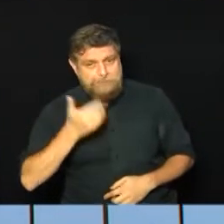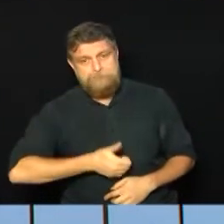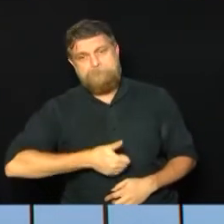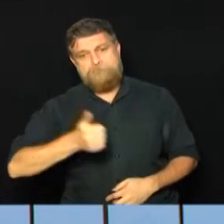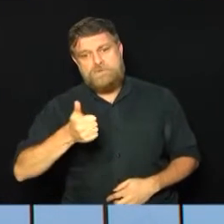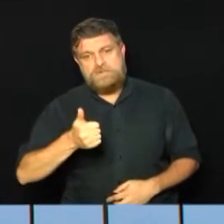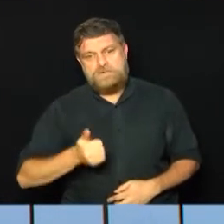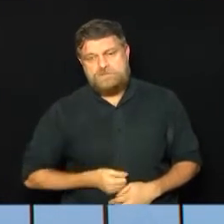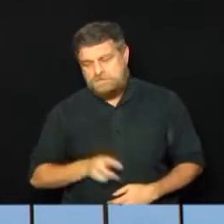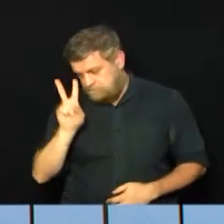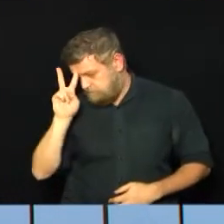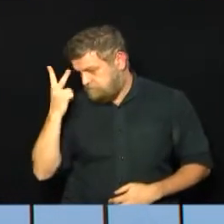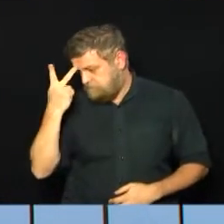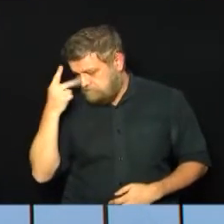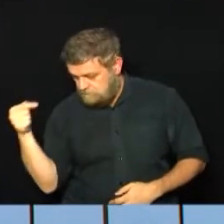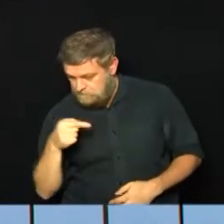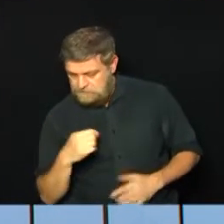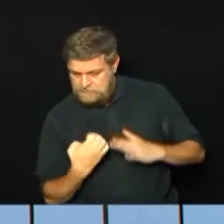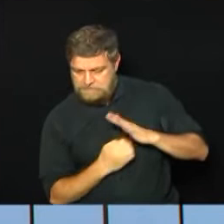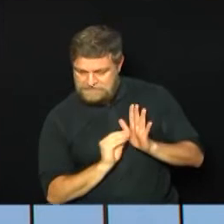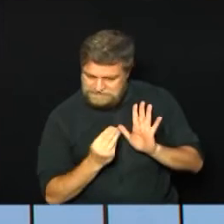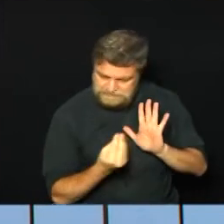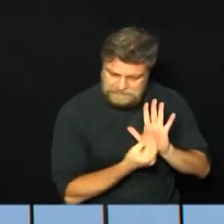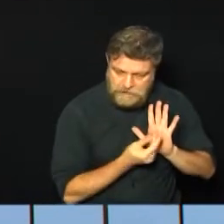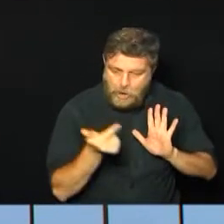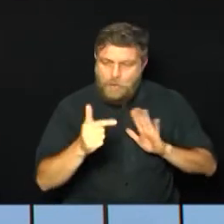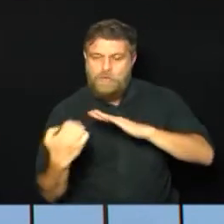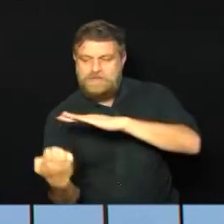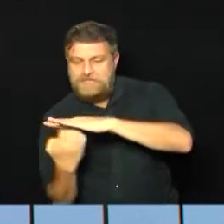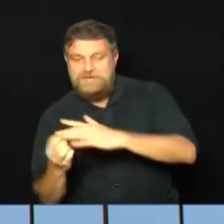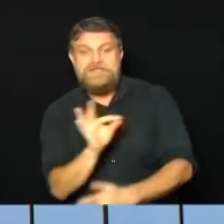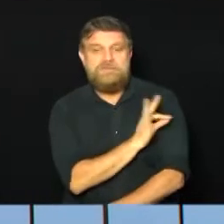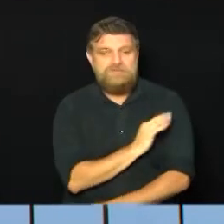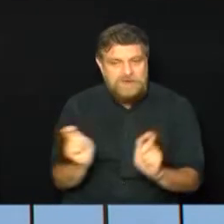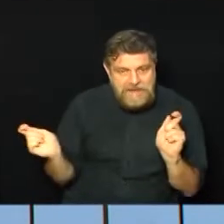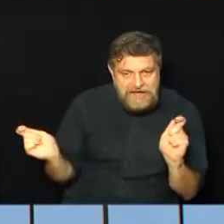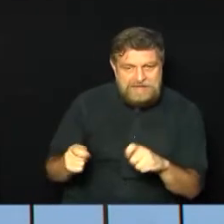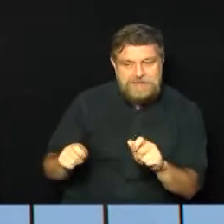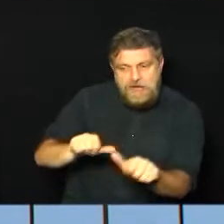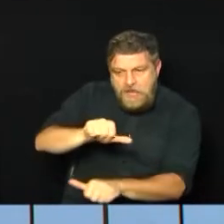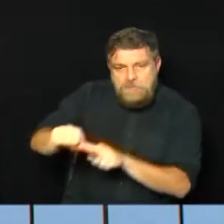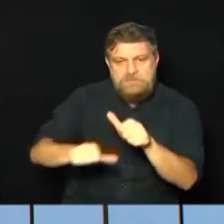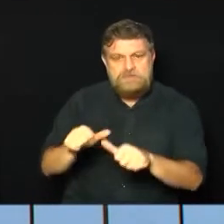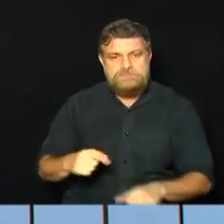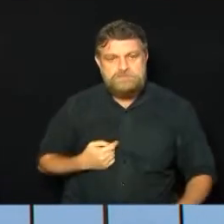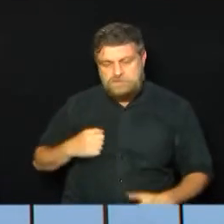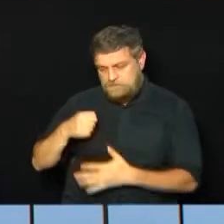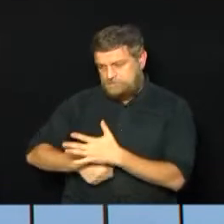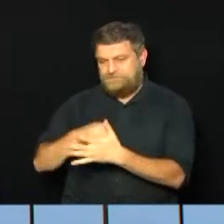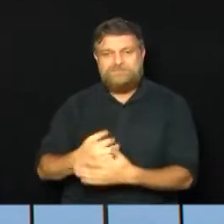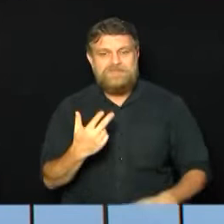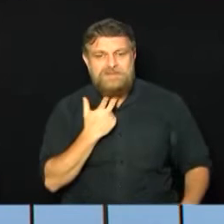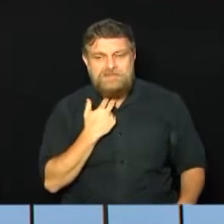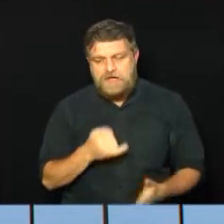mudança de paradigma. Se a gente conseguisse fazer isso com a Sanasa, poderia fazer com outras empresas da prefeitura, que é a nossa maior briga. Não adianta só